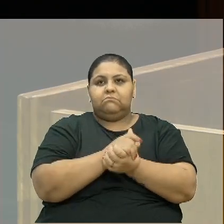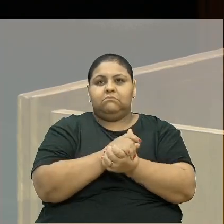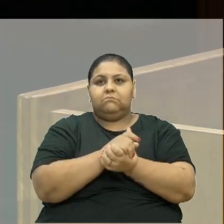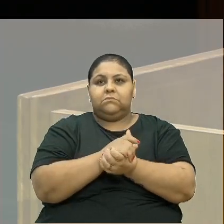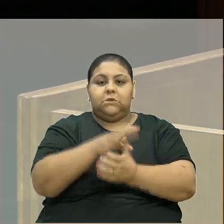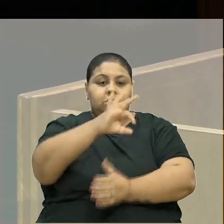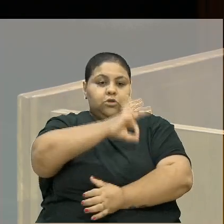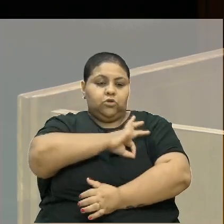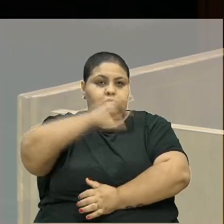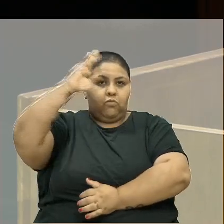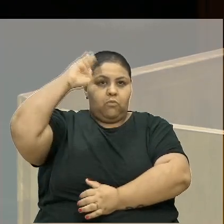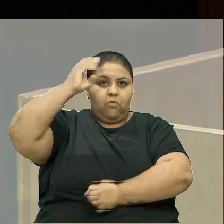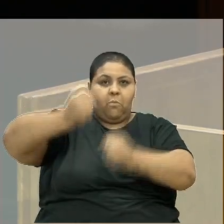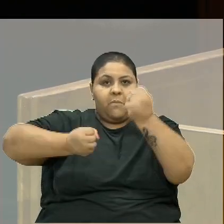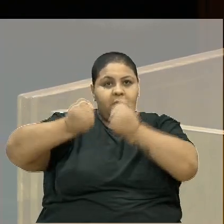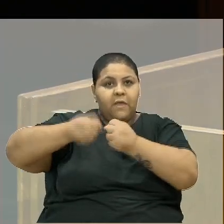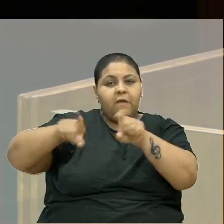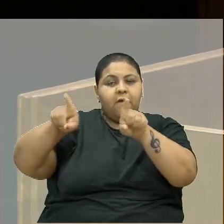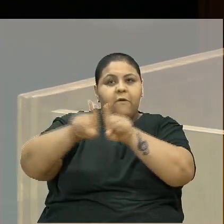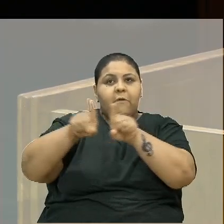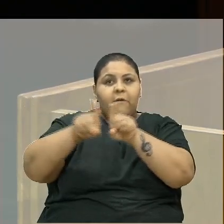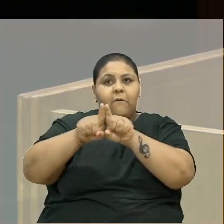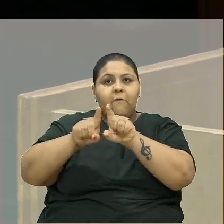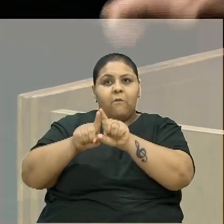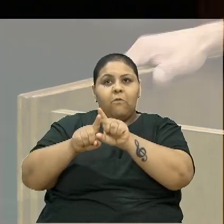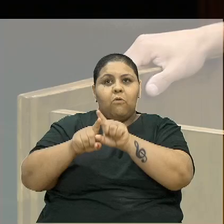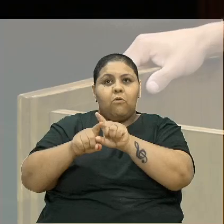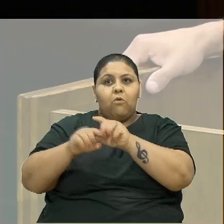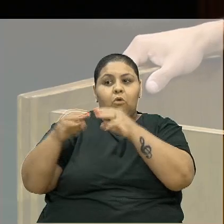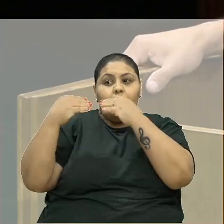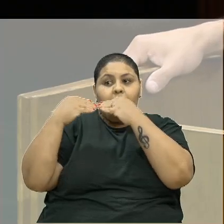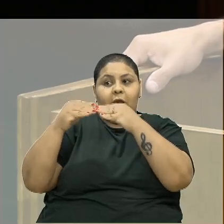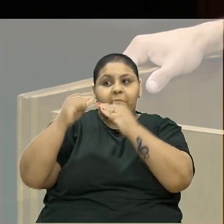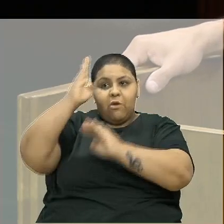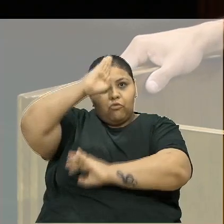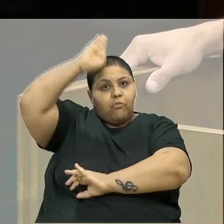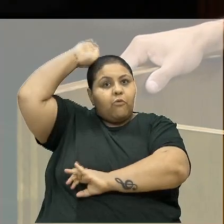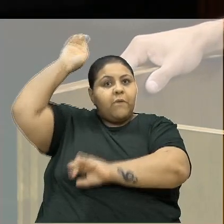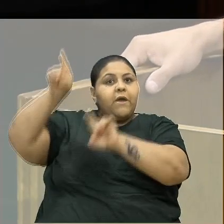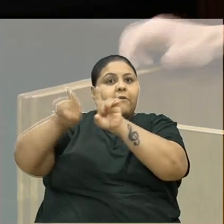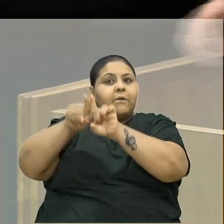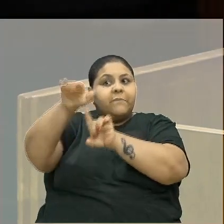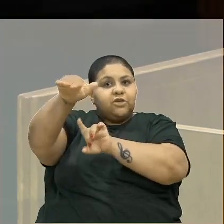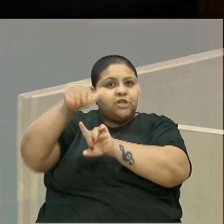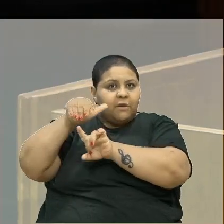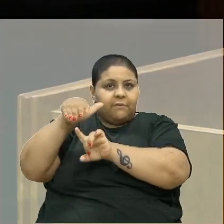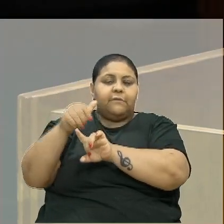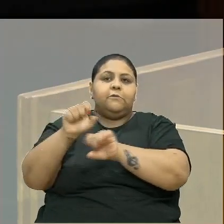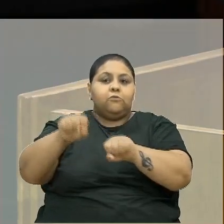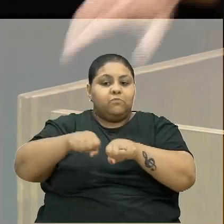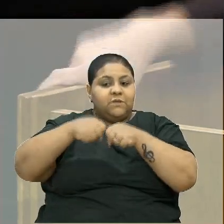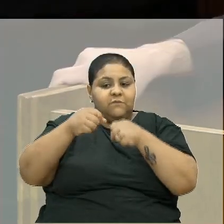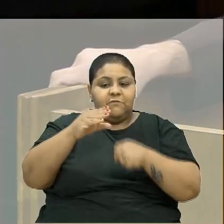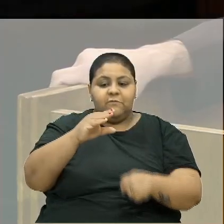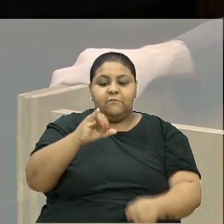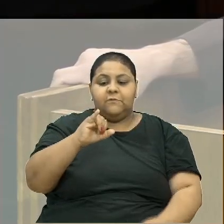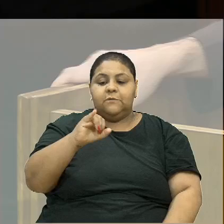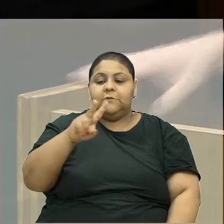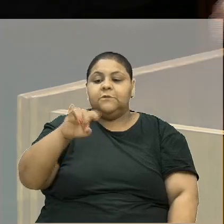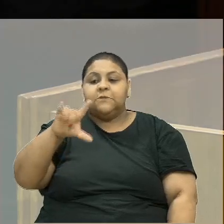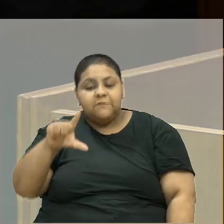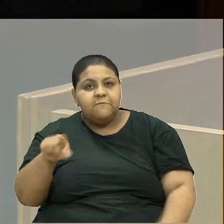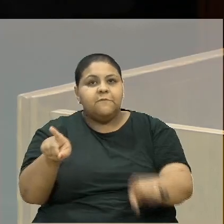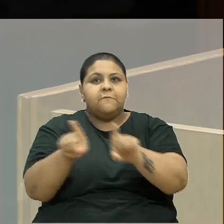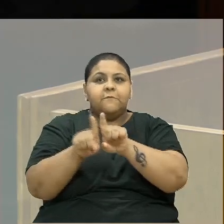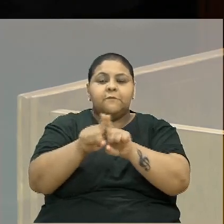brigada militar quando necessário, de um corpo de bombeiro quando necessário, uma defesa civil quando necessário